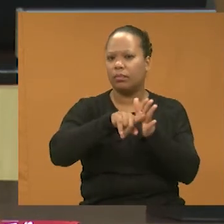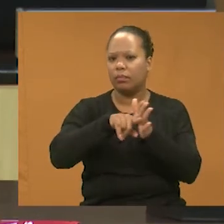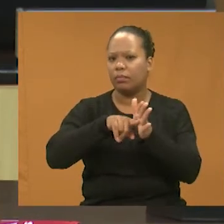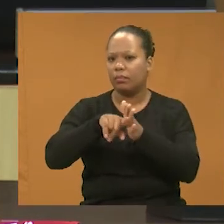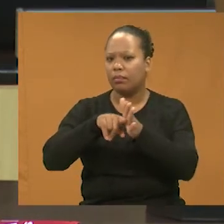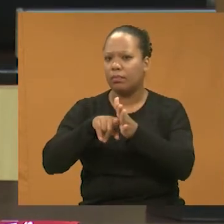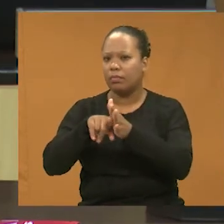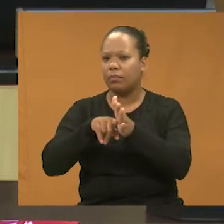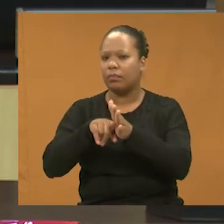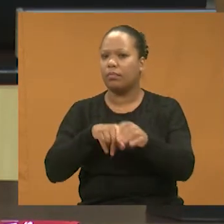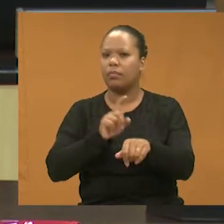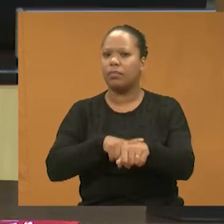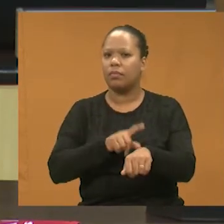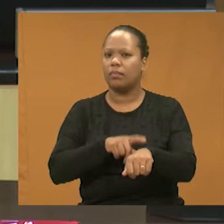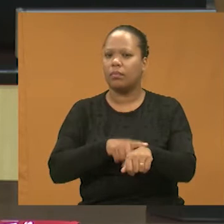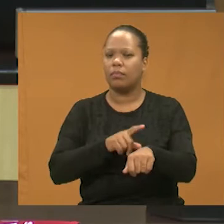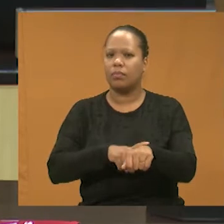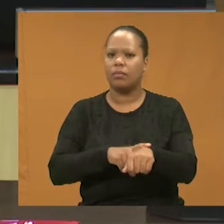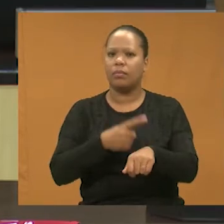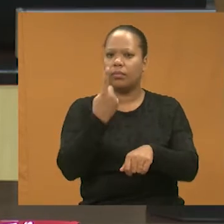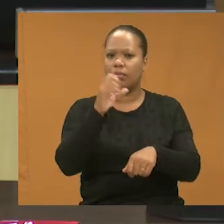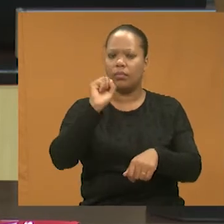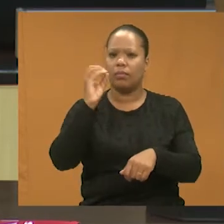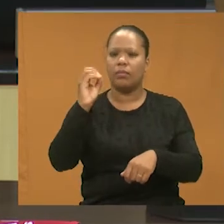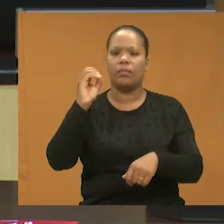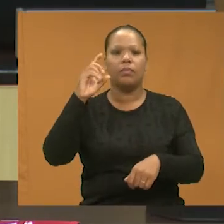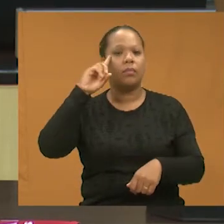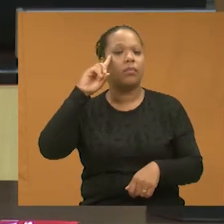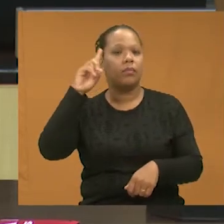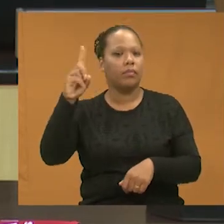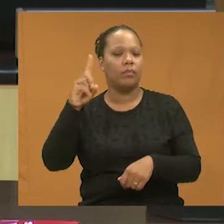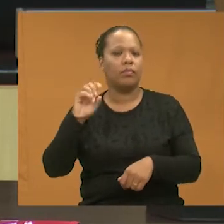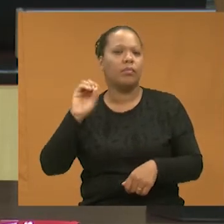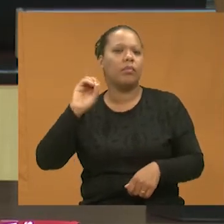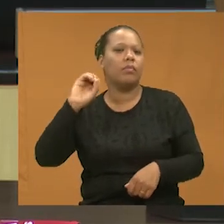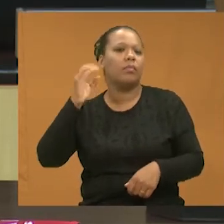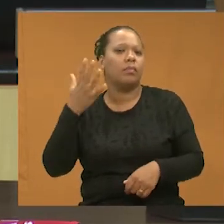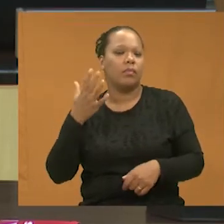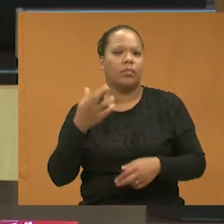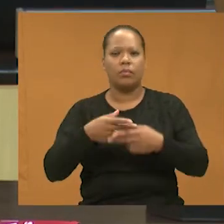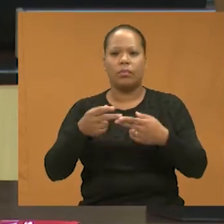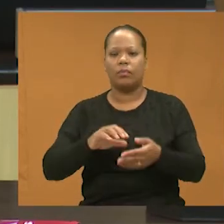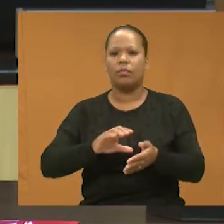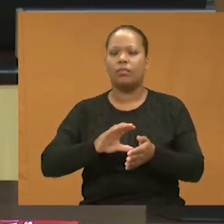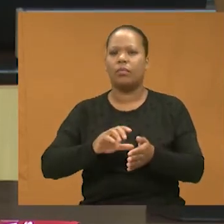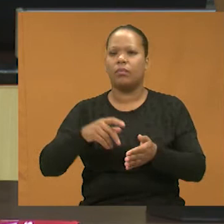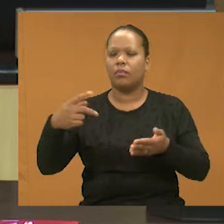para apurar no prazo de 180 dias possíveis atos de irregularidades no desvio